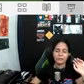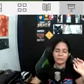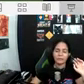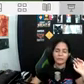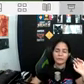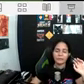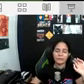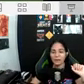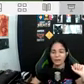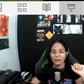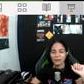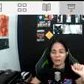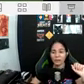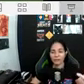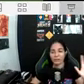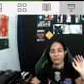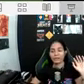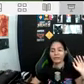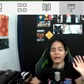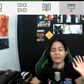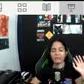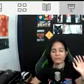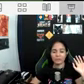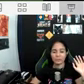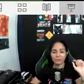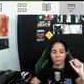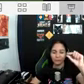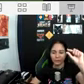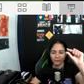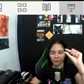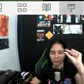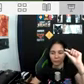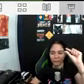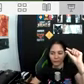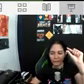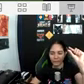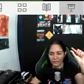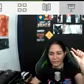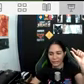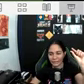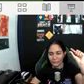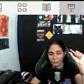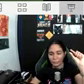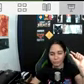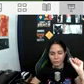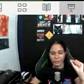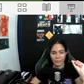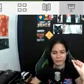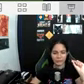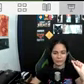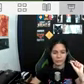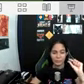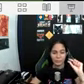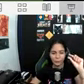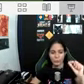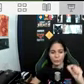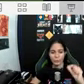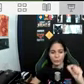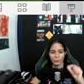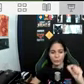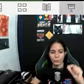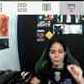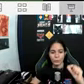não precise estar coletando a idade dessas pessoas, porque você deixou uma faixa etária muito pequena, né,